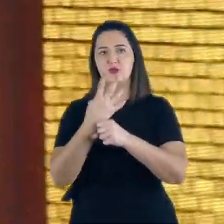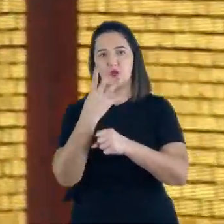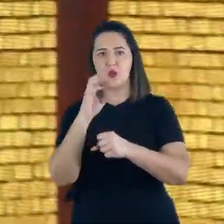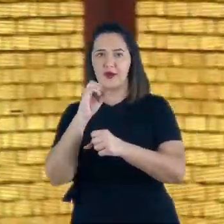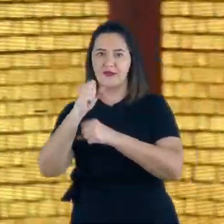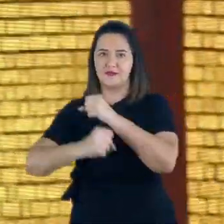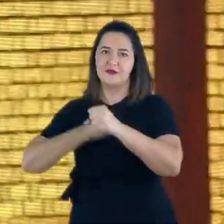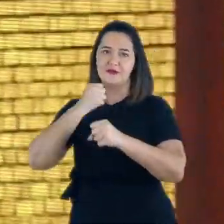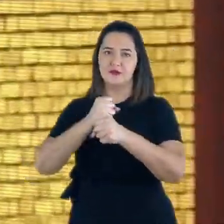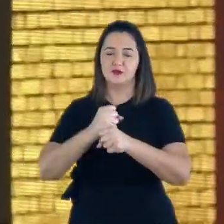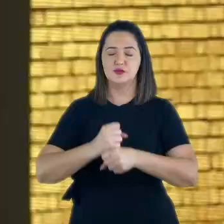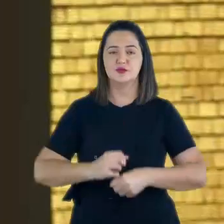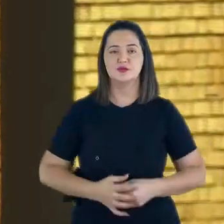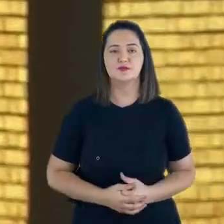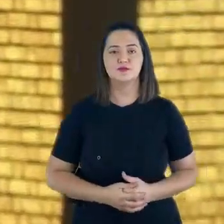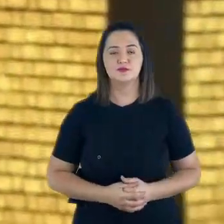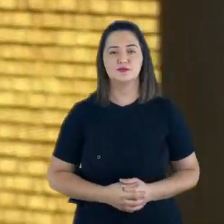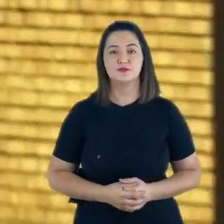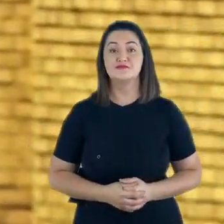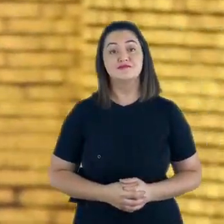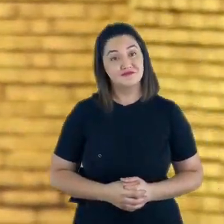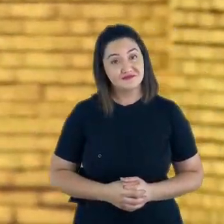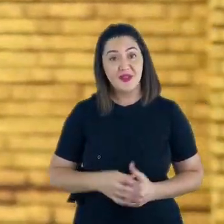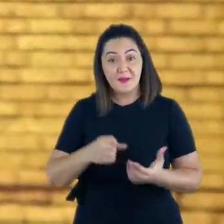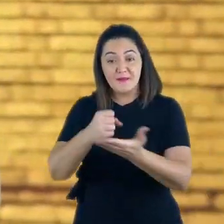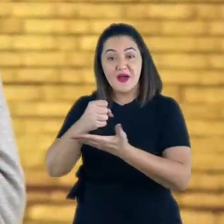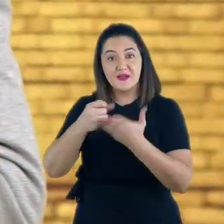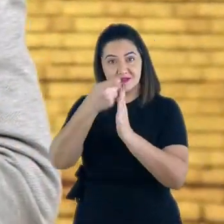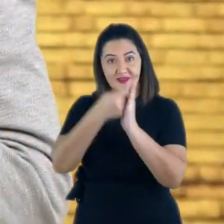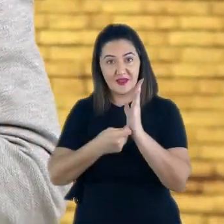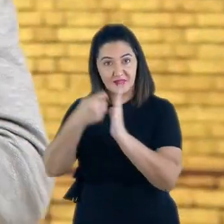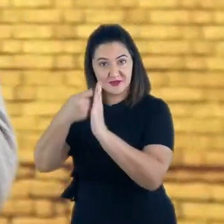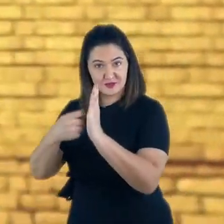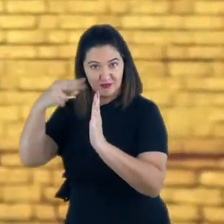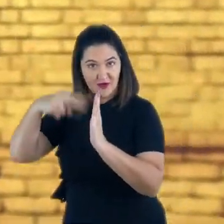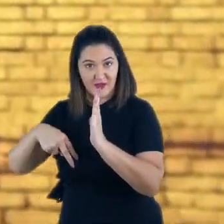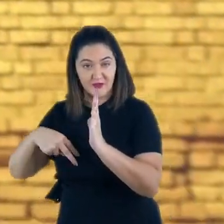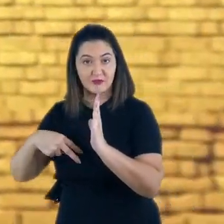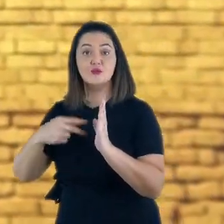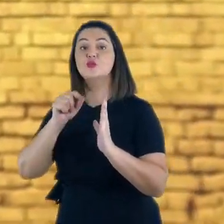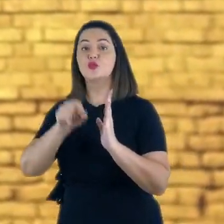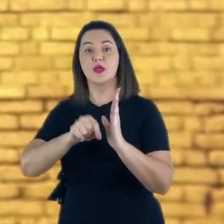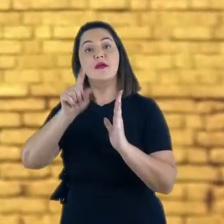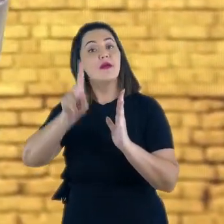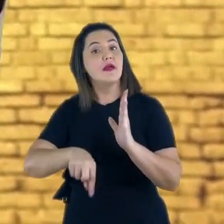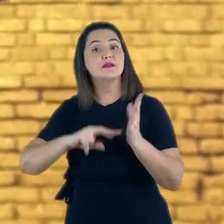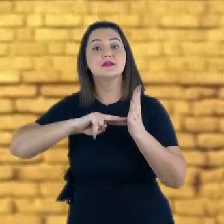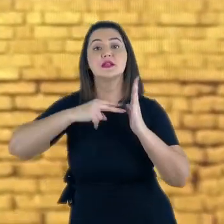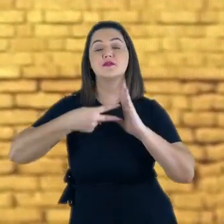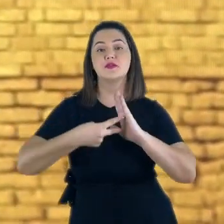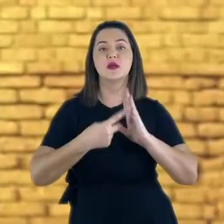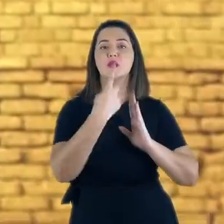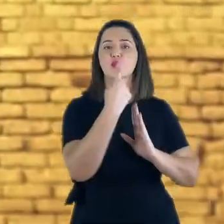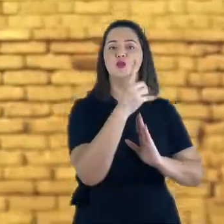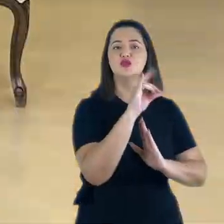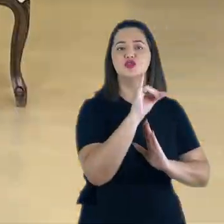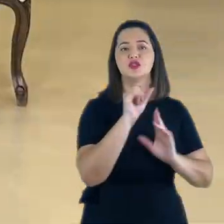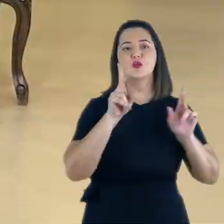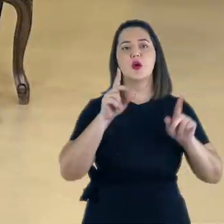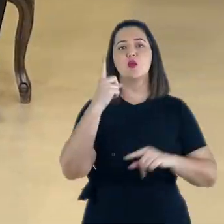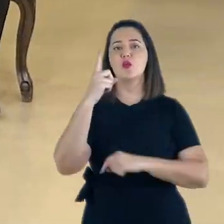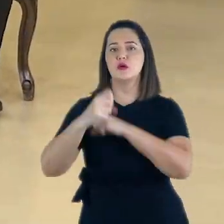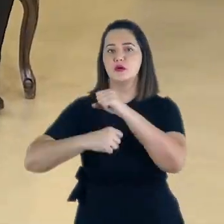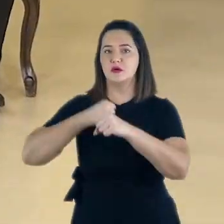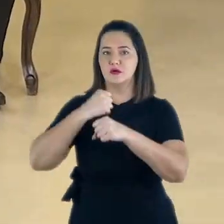soma total de tudo o que é ensinado sobre o princípio dia-ano. Eles são tudo e ponto. Só